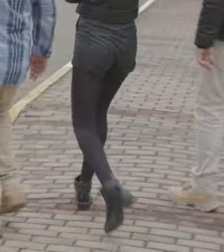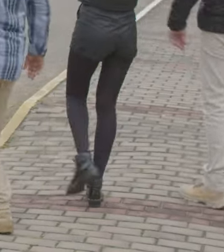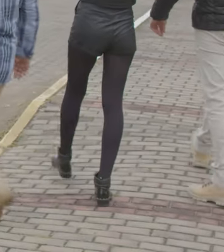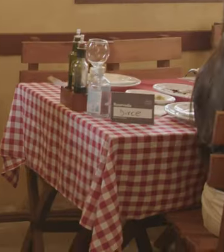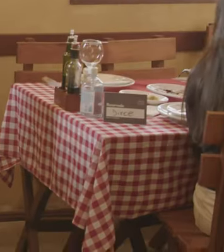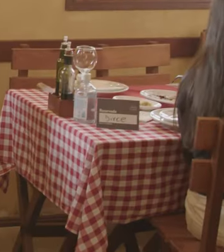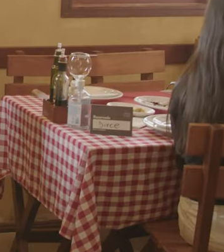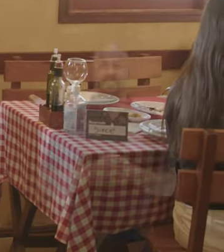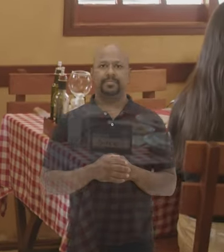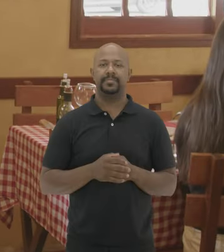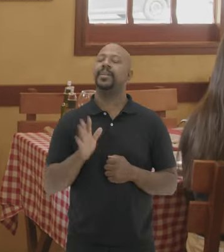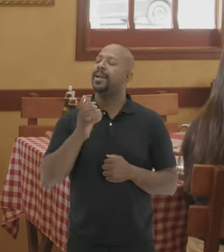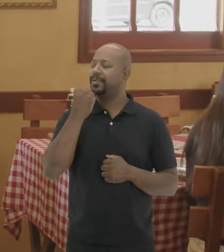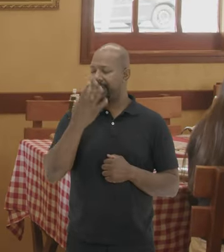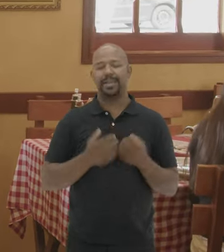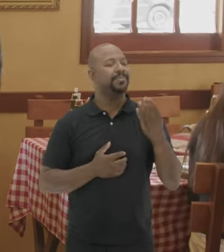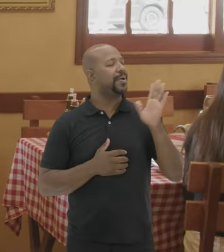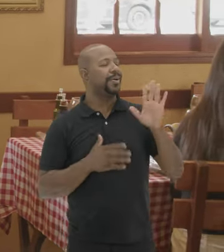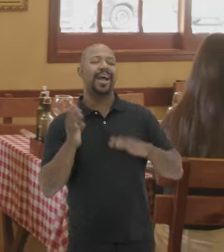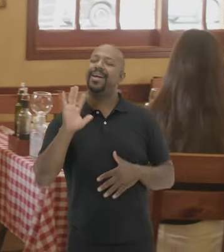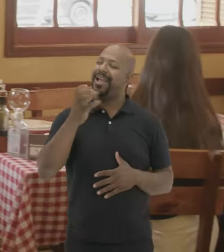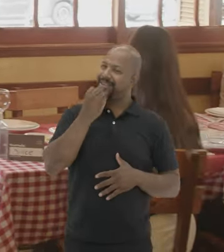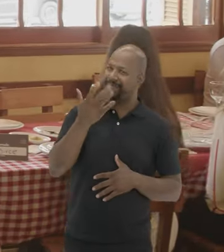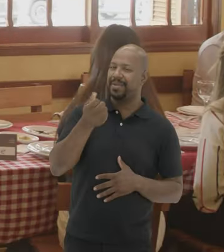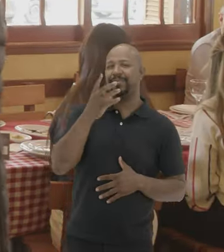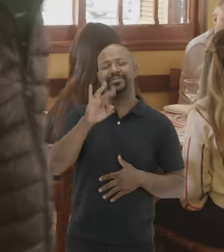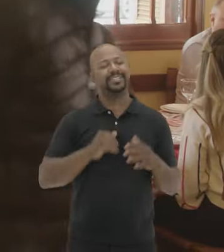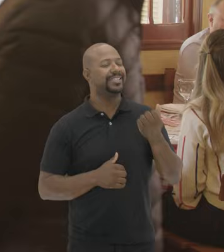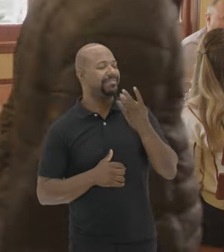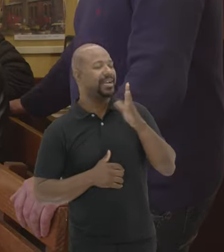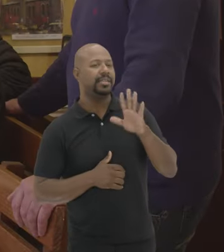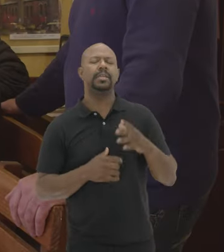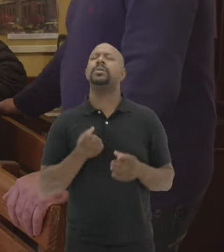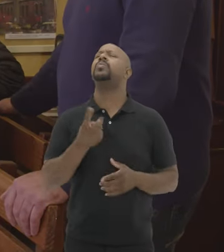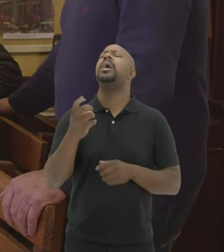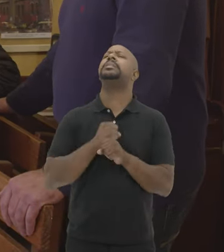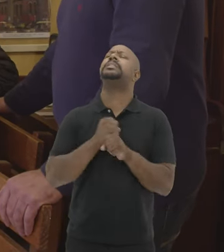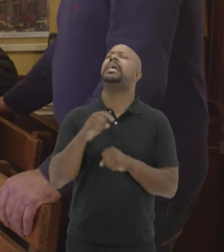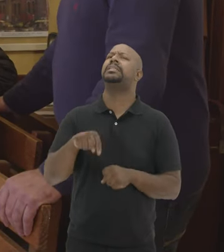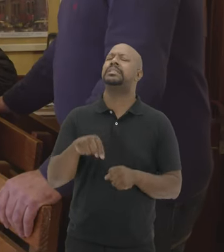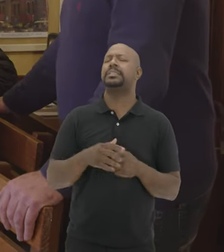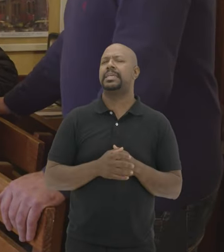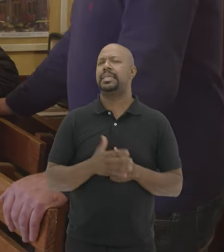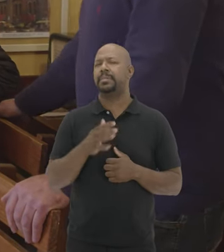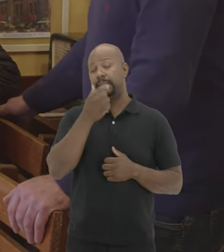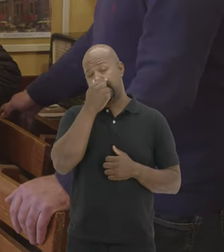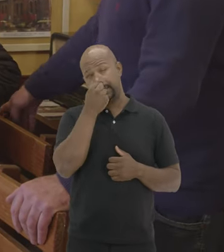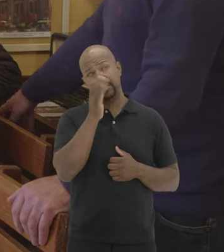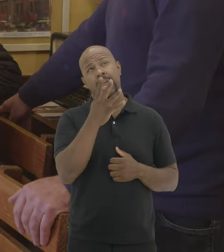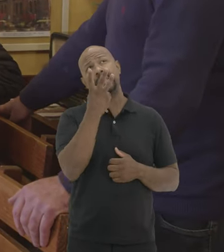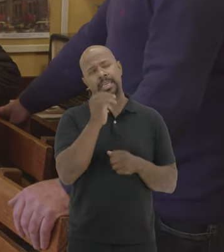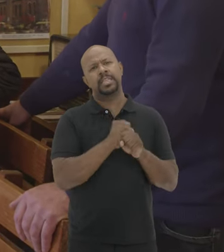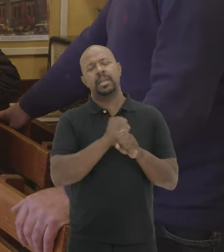cantina. Tudo bom? Bom dia. Bom dia. Falam com o senhor que usa máscara. Quantos anos, Celito, já aqui com o restaurante? Já